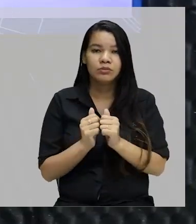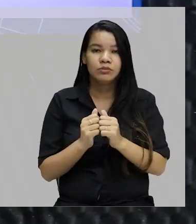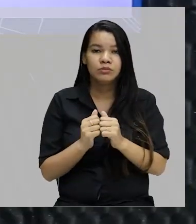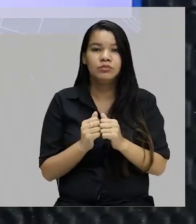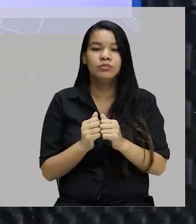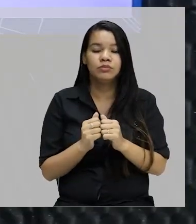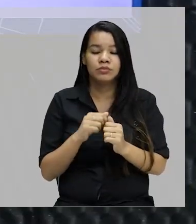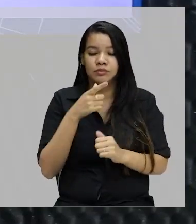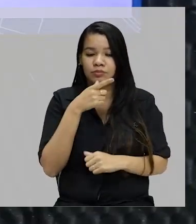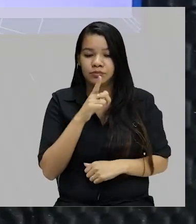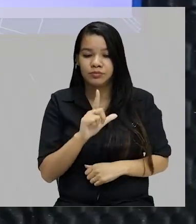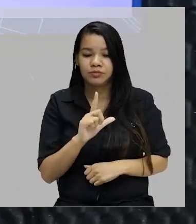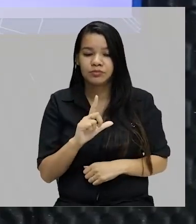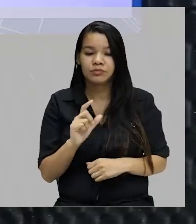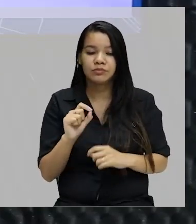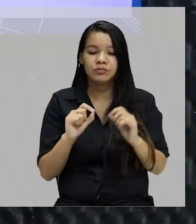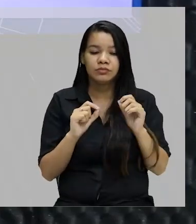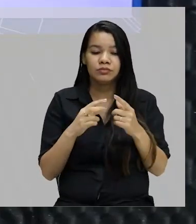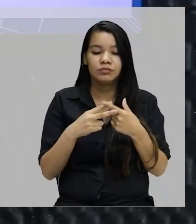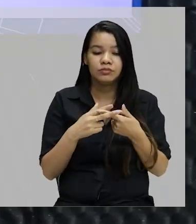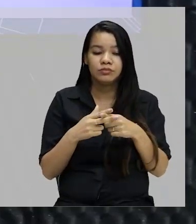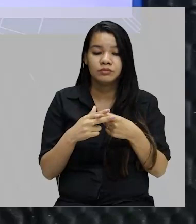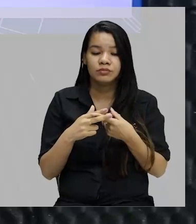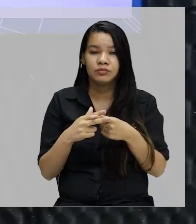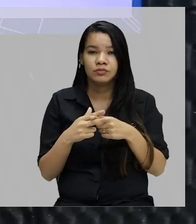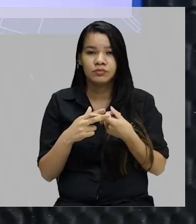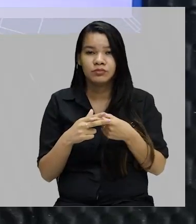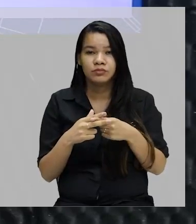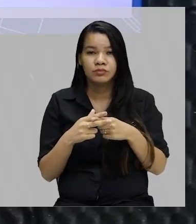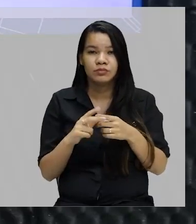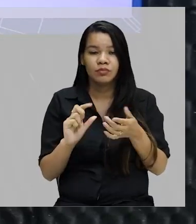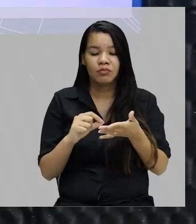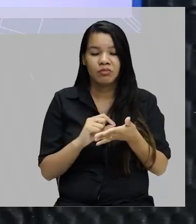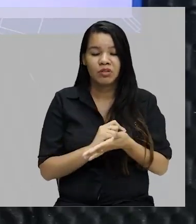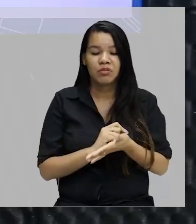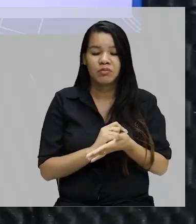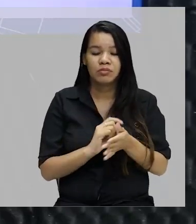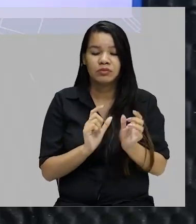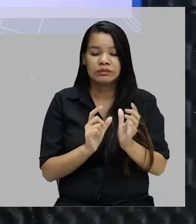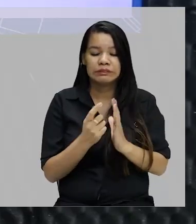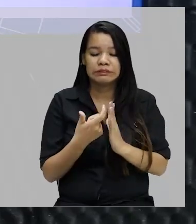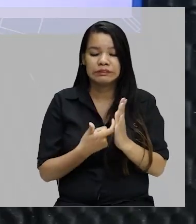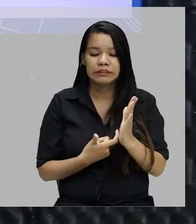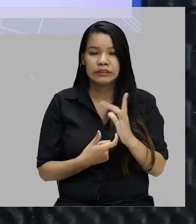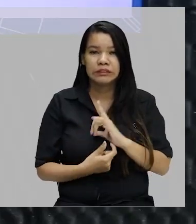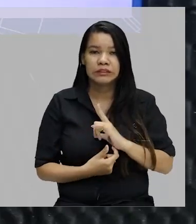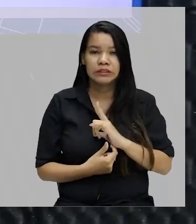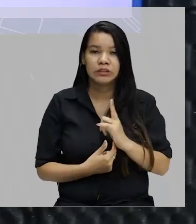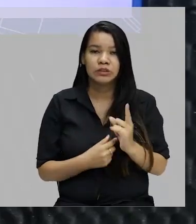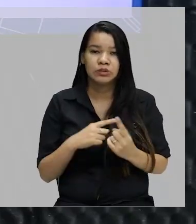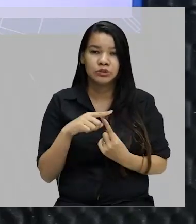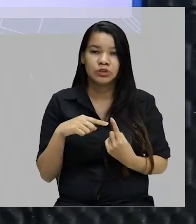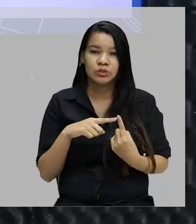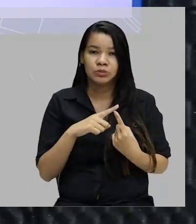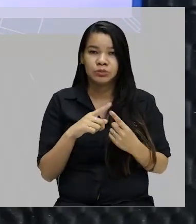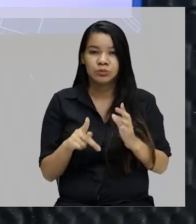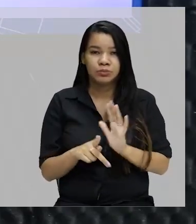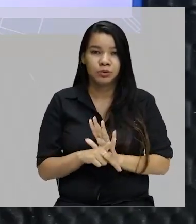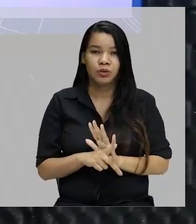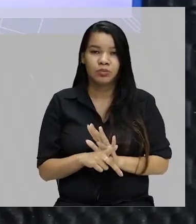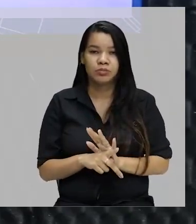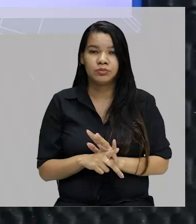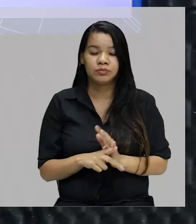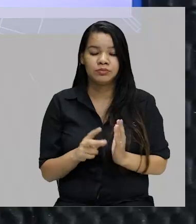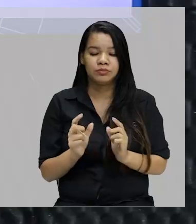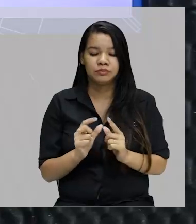redigimos textos, temos estilos peculiares, temos palavras que nós usamos muito, sempre você